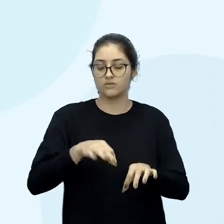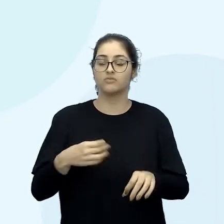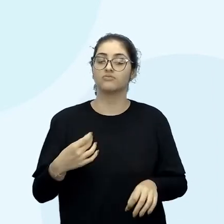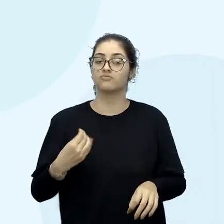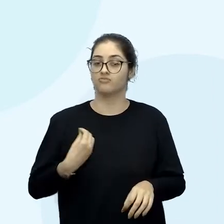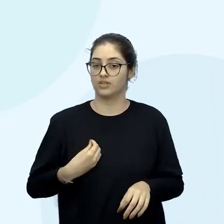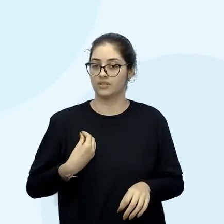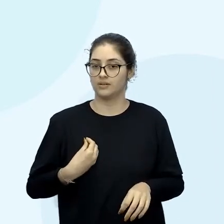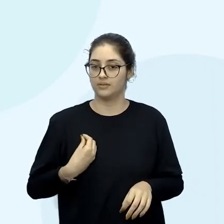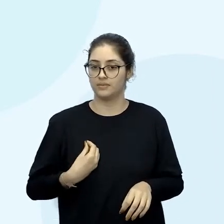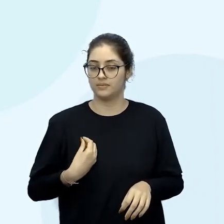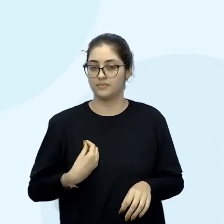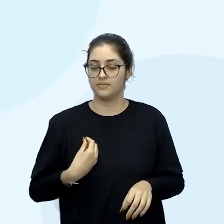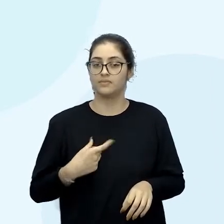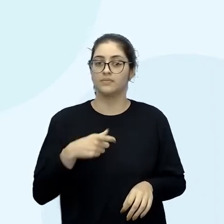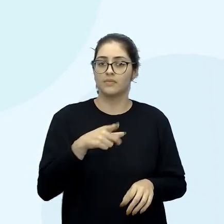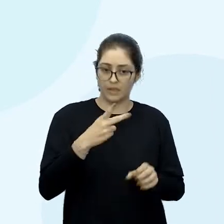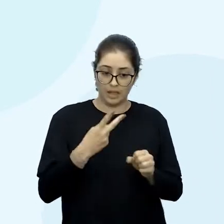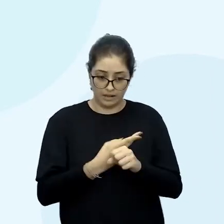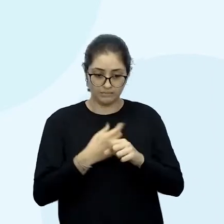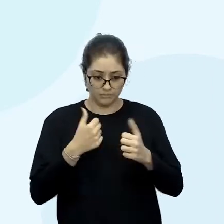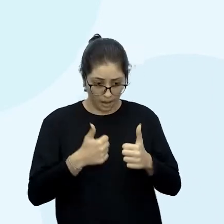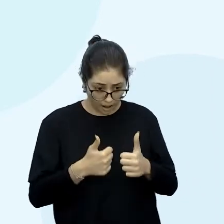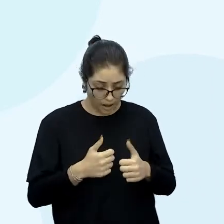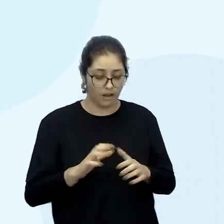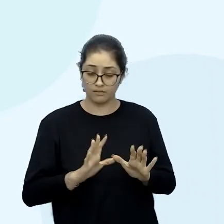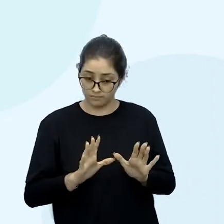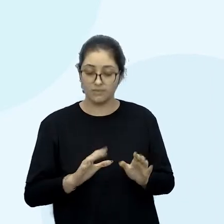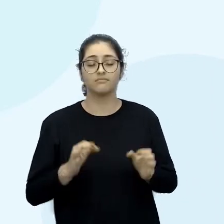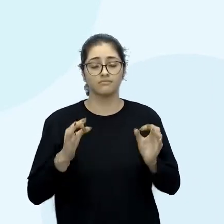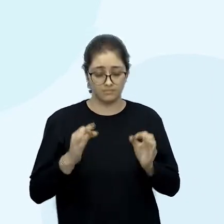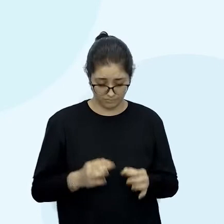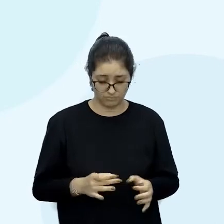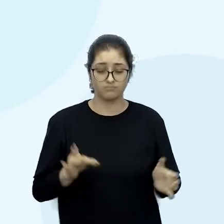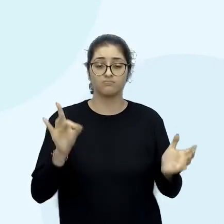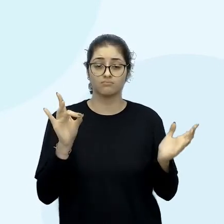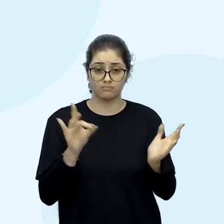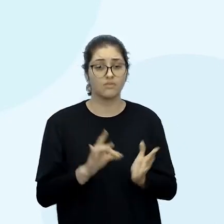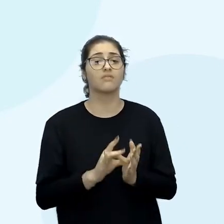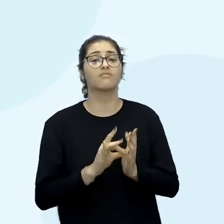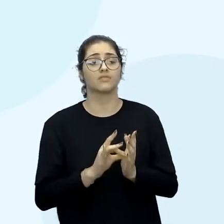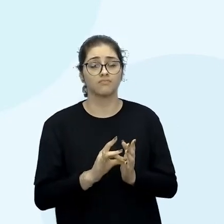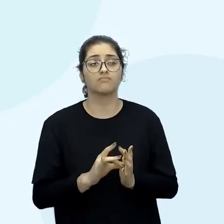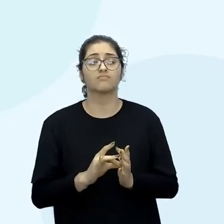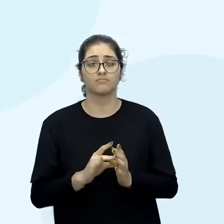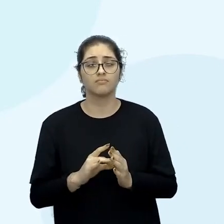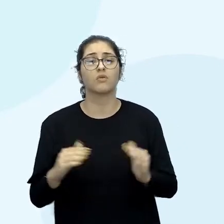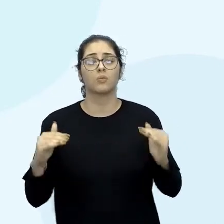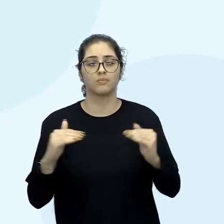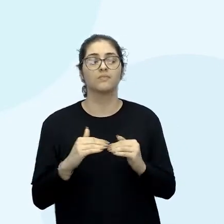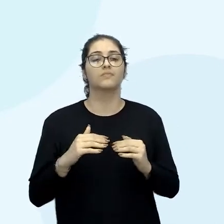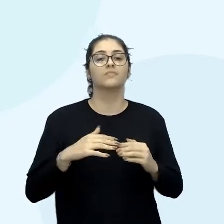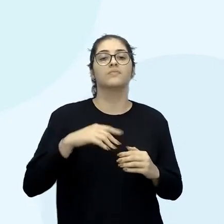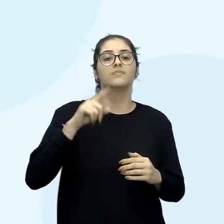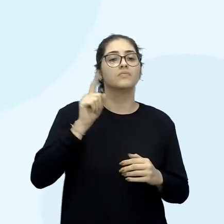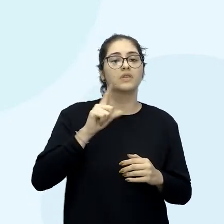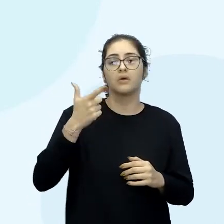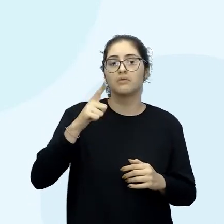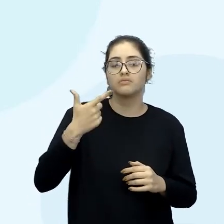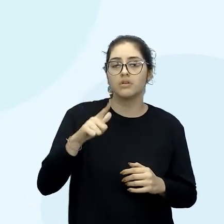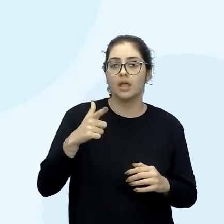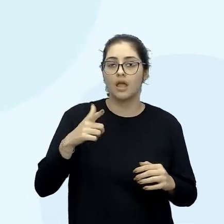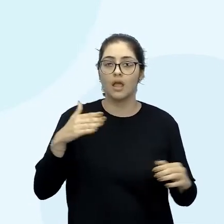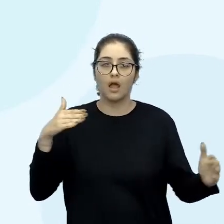de vida. É isso? Se eu estiver errada, por favor, você me corrige. Exatamente, como a Pro falou, né? Nós temos sonhos aí que não tem